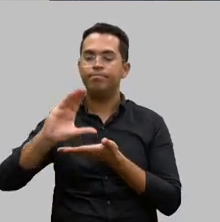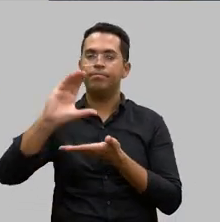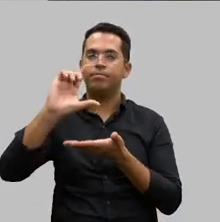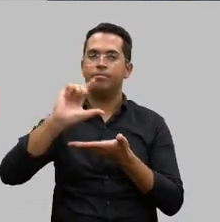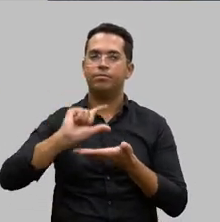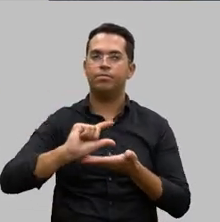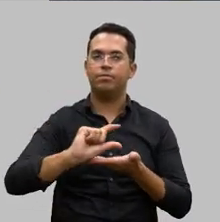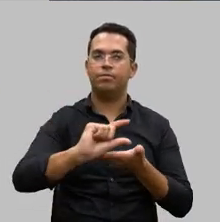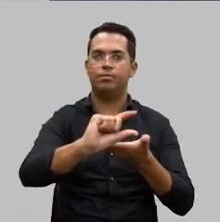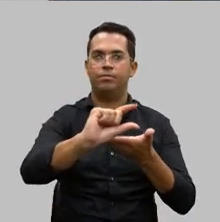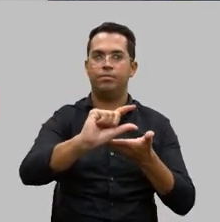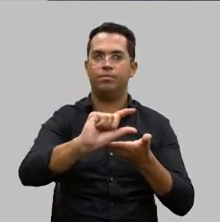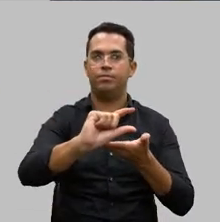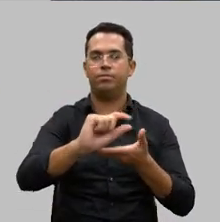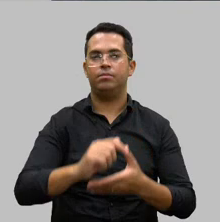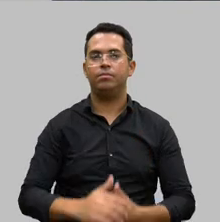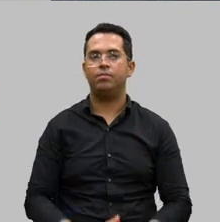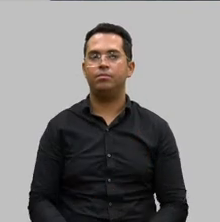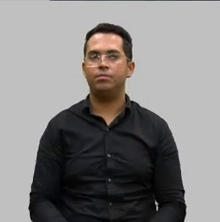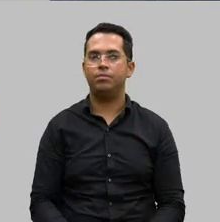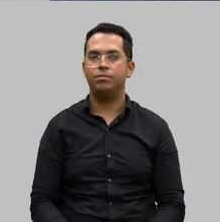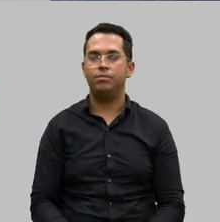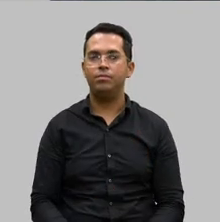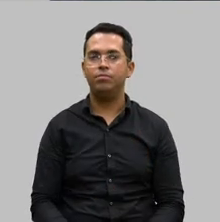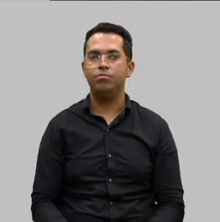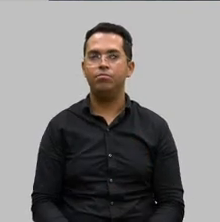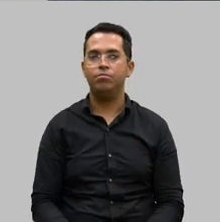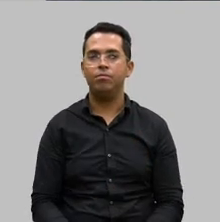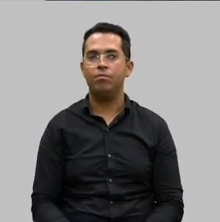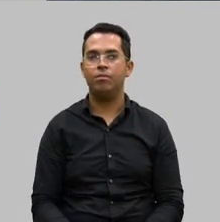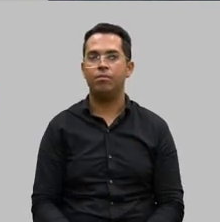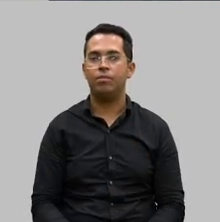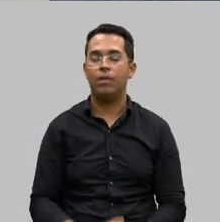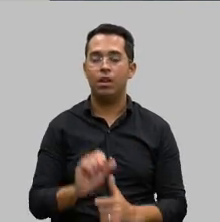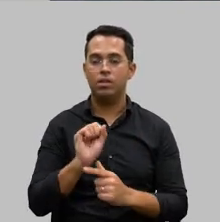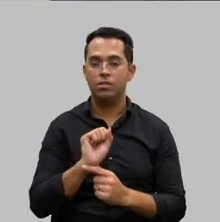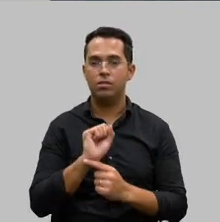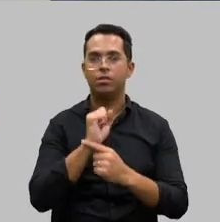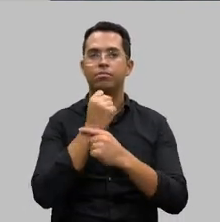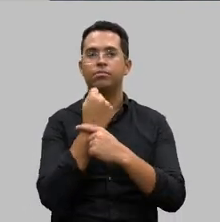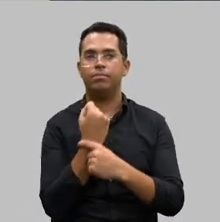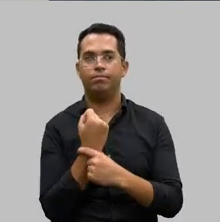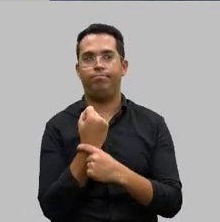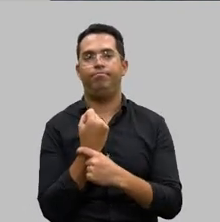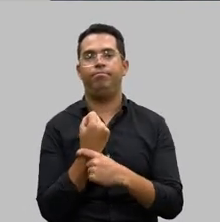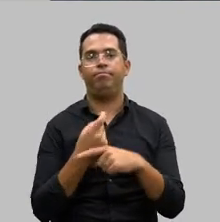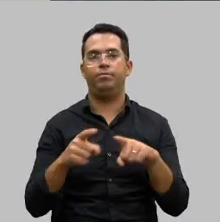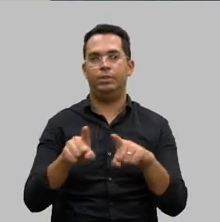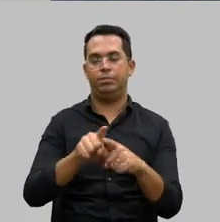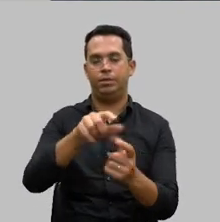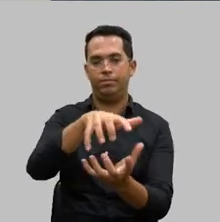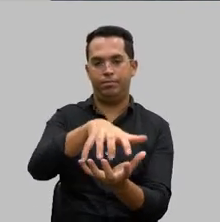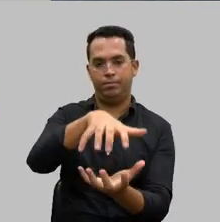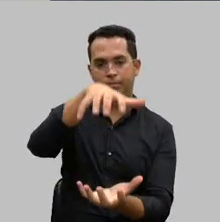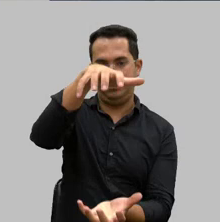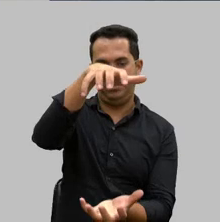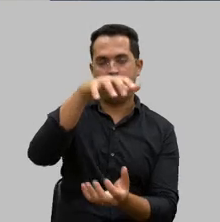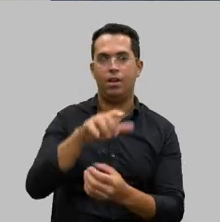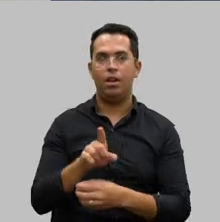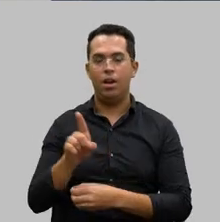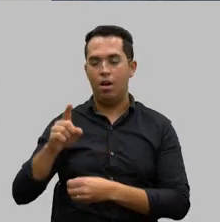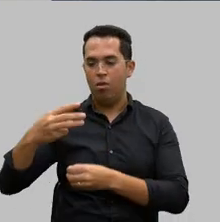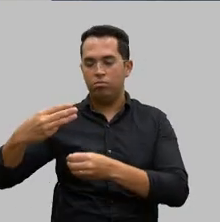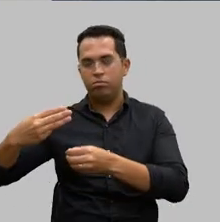eh foi falado também da questão da segurança nós temos lá principalmente os nossos municípios pequenos são